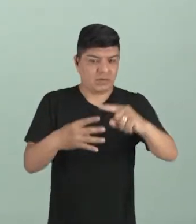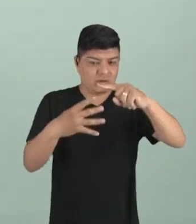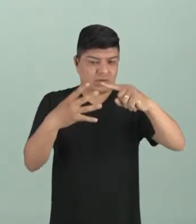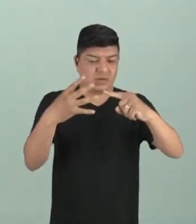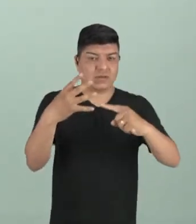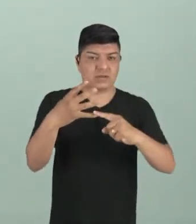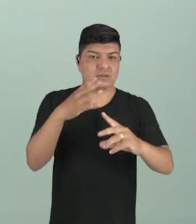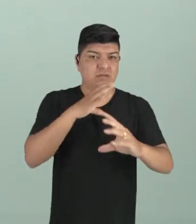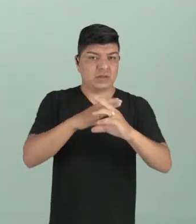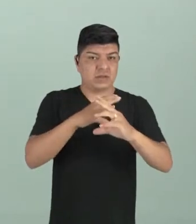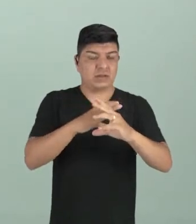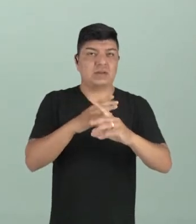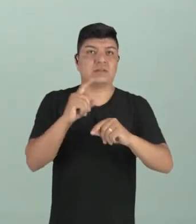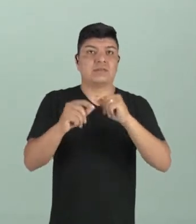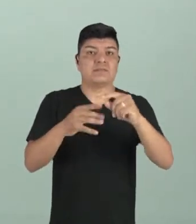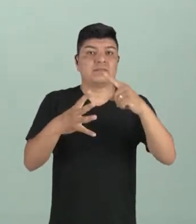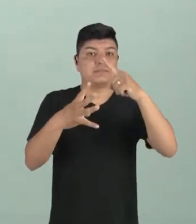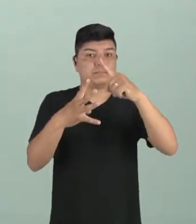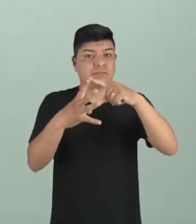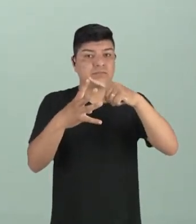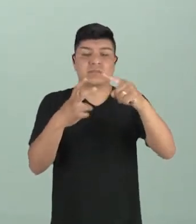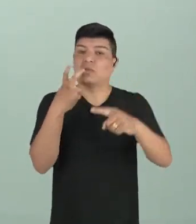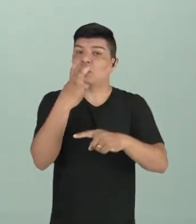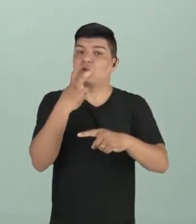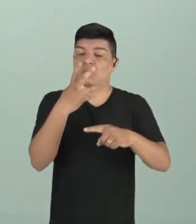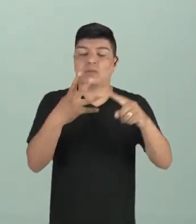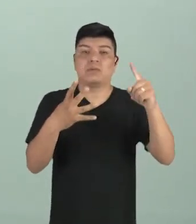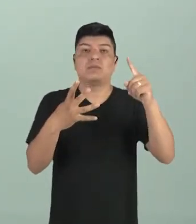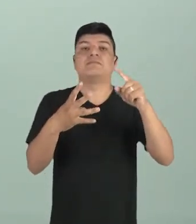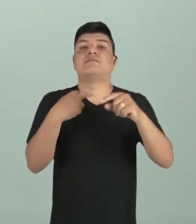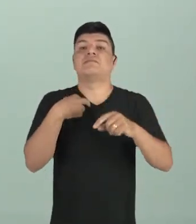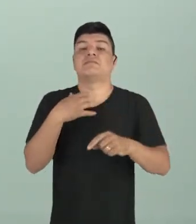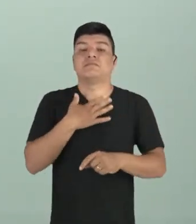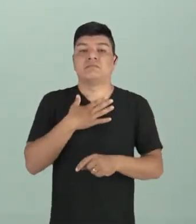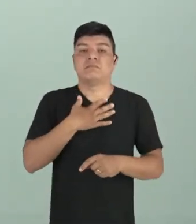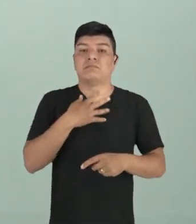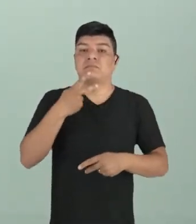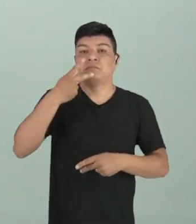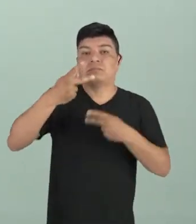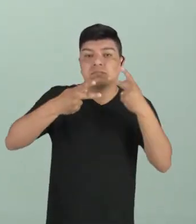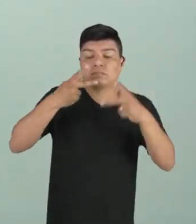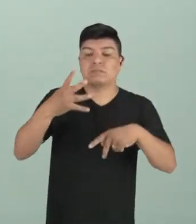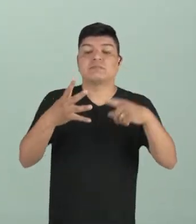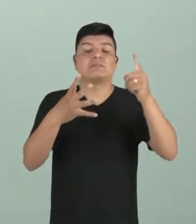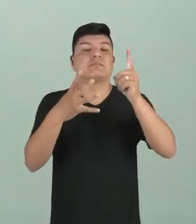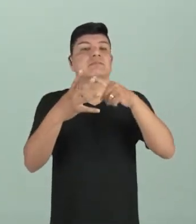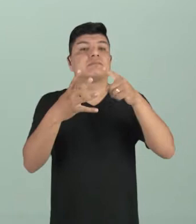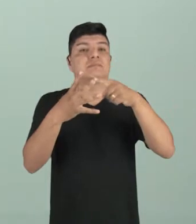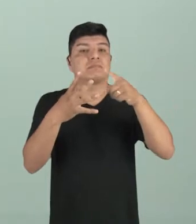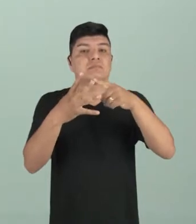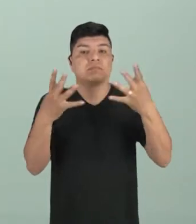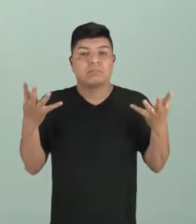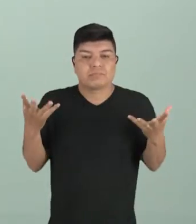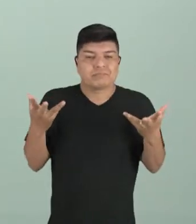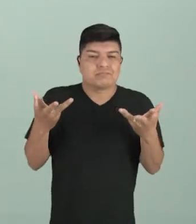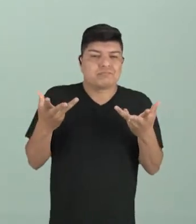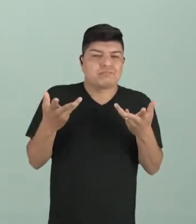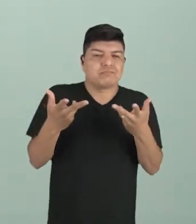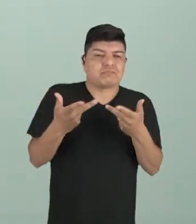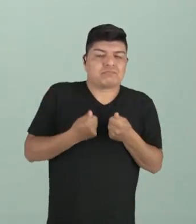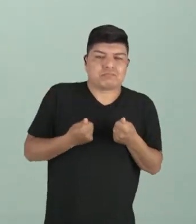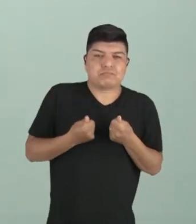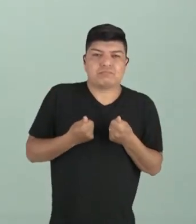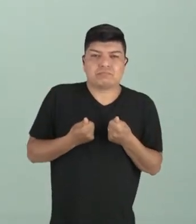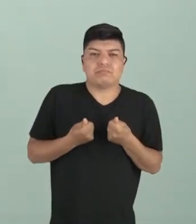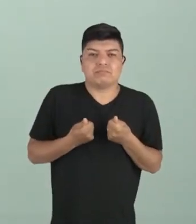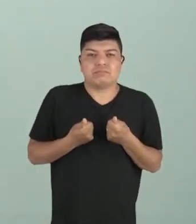competências comunicativas. Eu tenho a competência da oralidade, né, que é a minha fala. Eu tenho uma habilidade, né, a competência